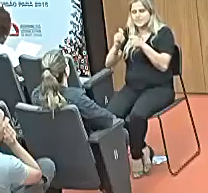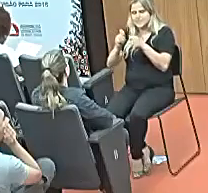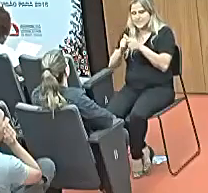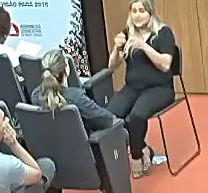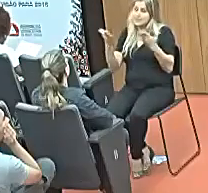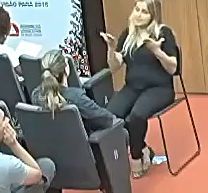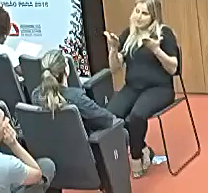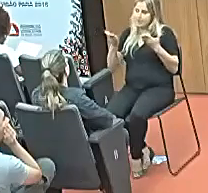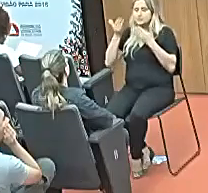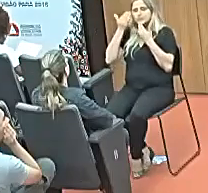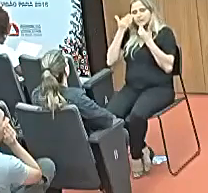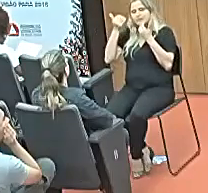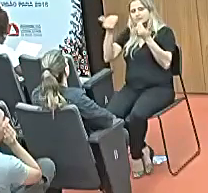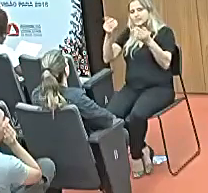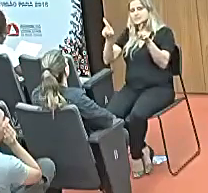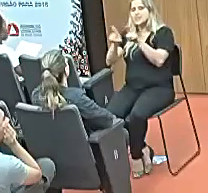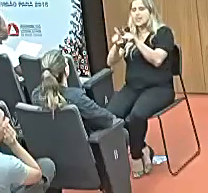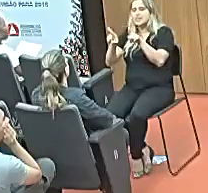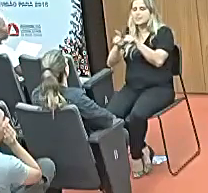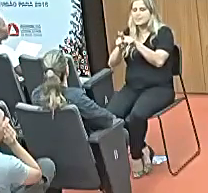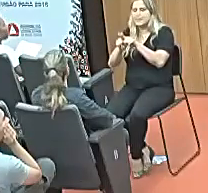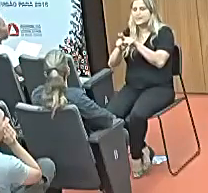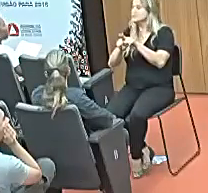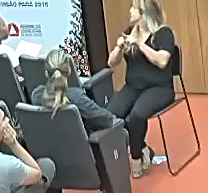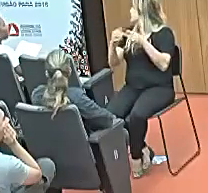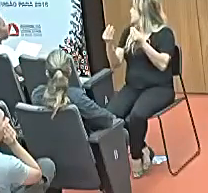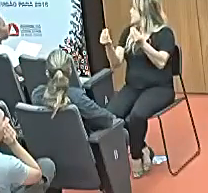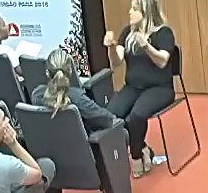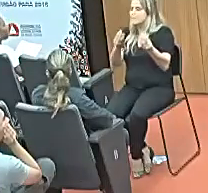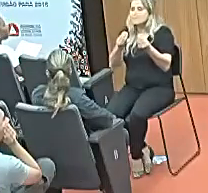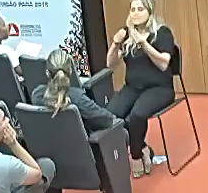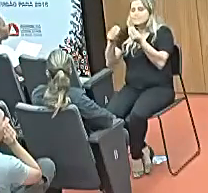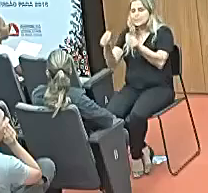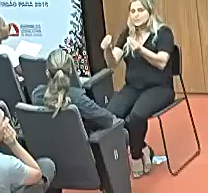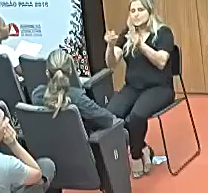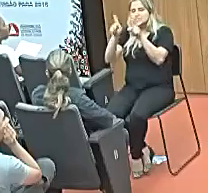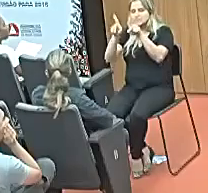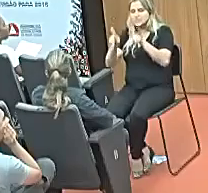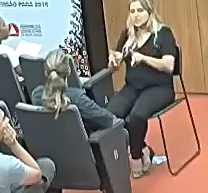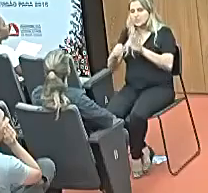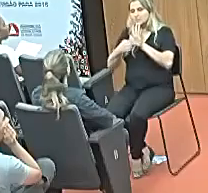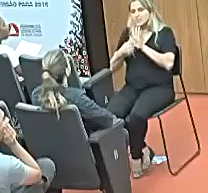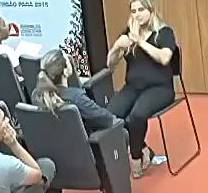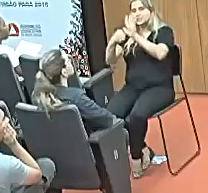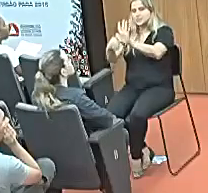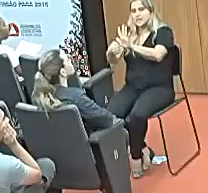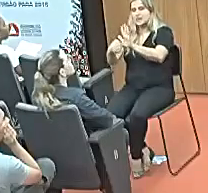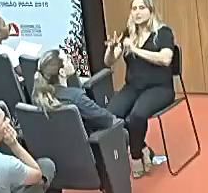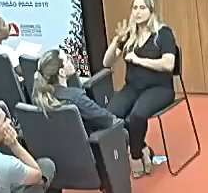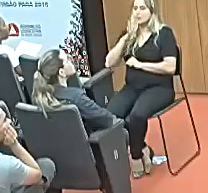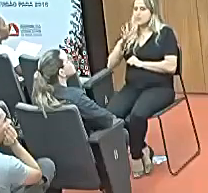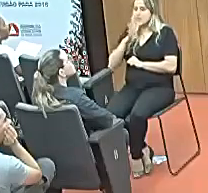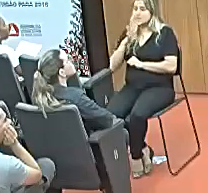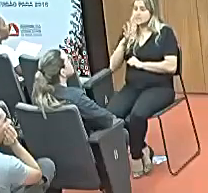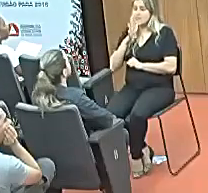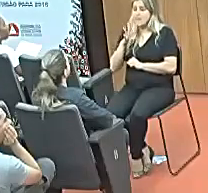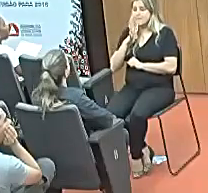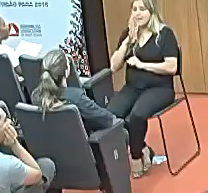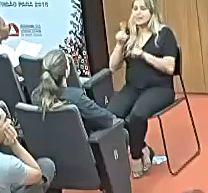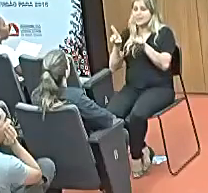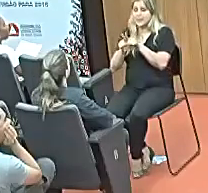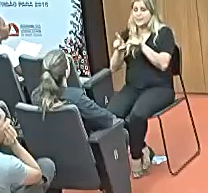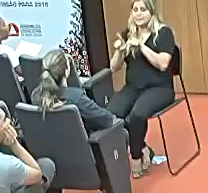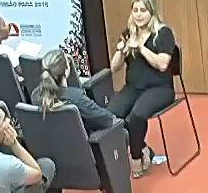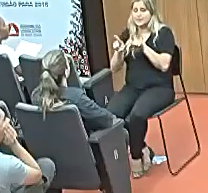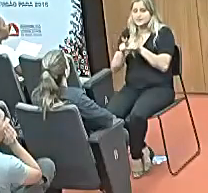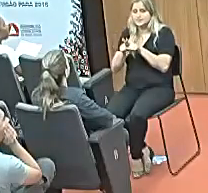de servidores que mostraram muita qualidade que muitas vezes é esquecido e não é considerada